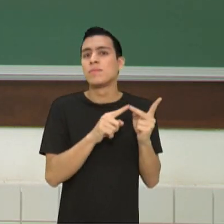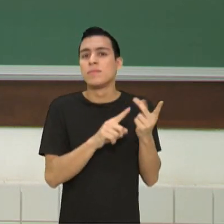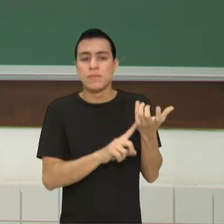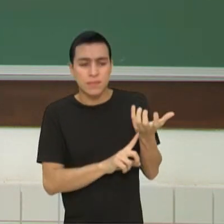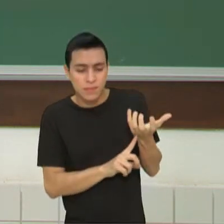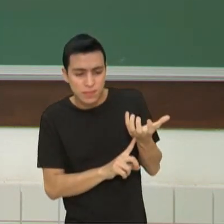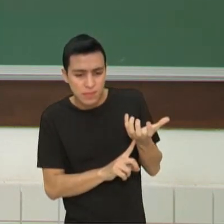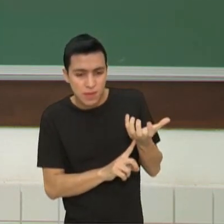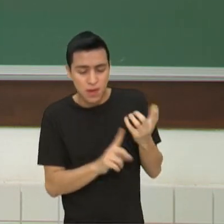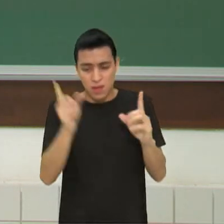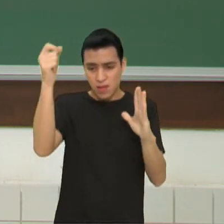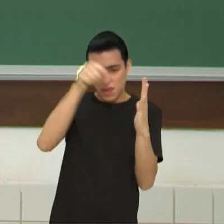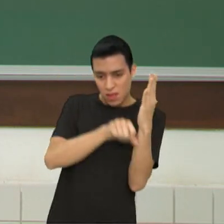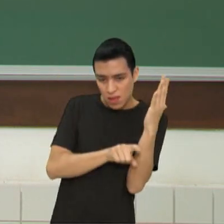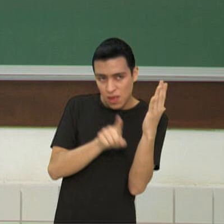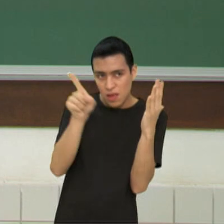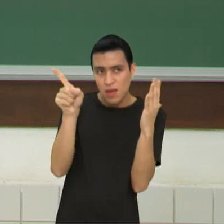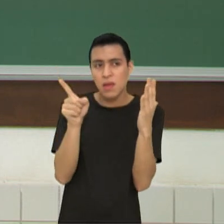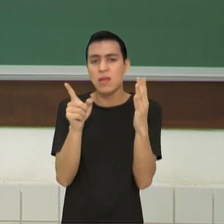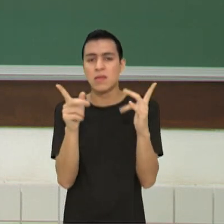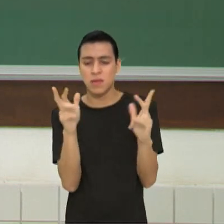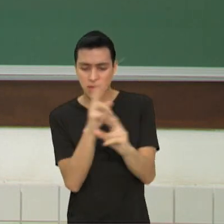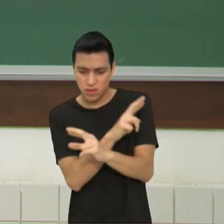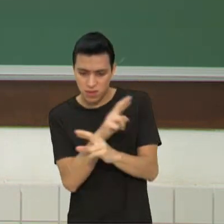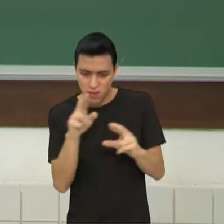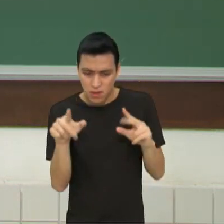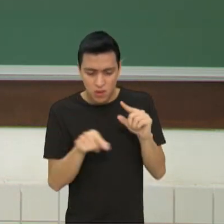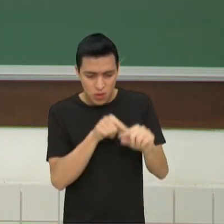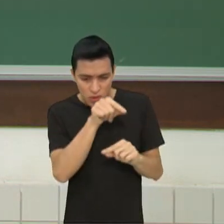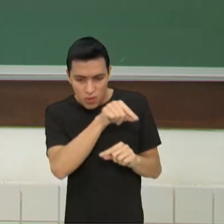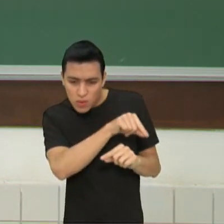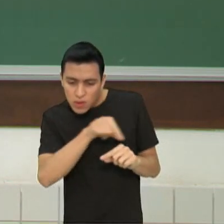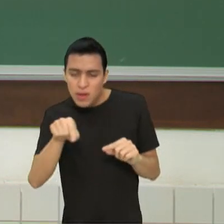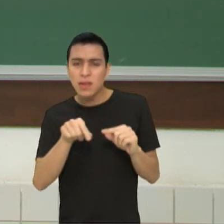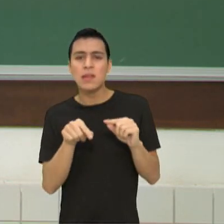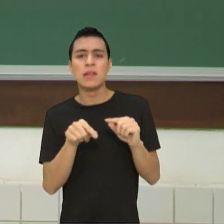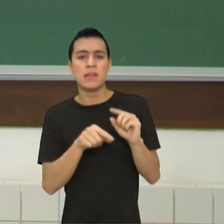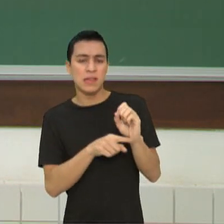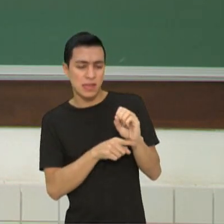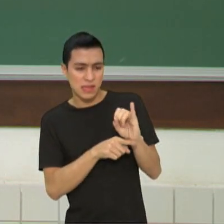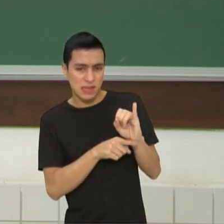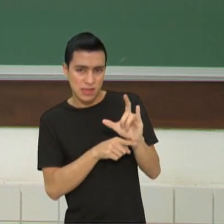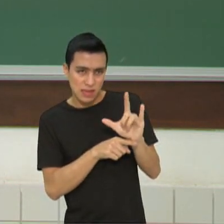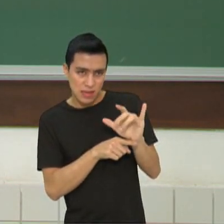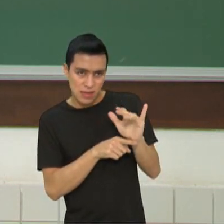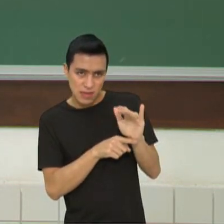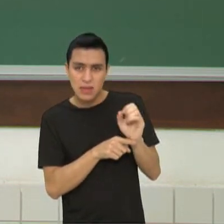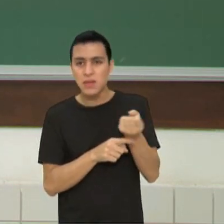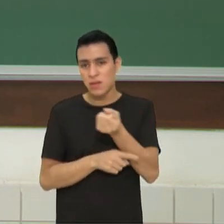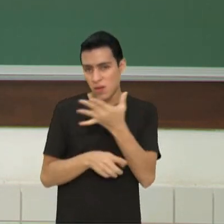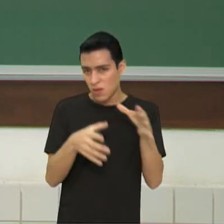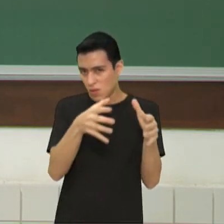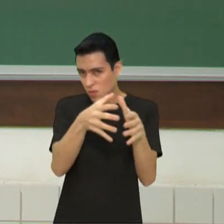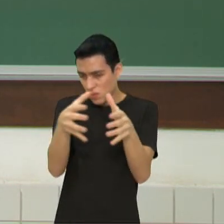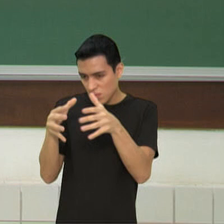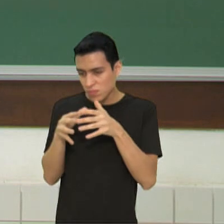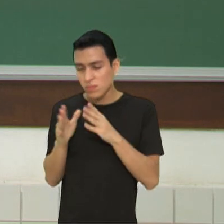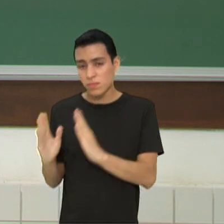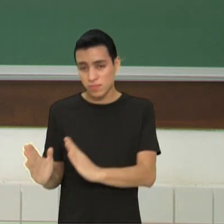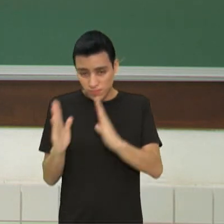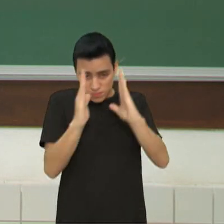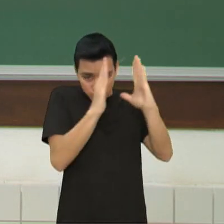estão ligadas com as carapaças que elas possuem, que são feitas de silício em alguns grupos. Agora,